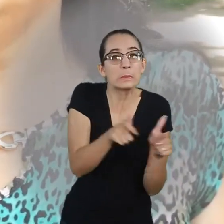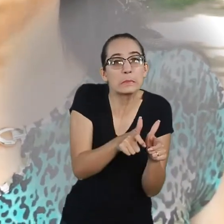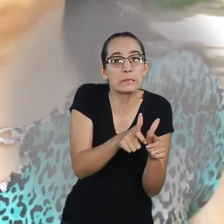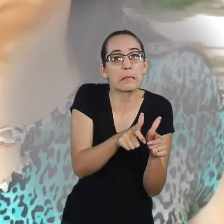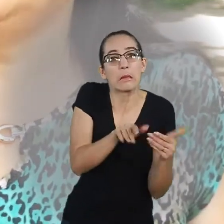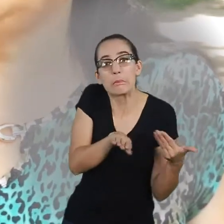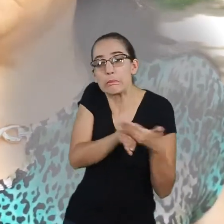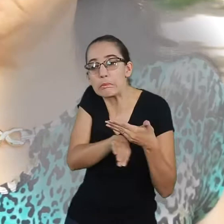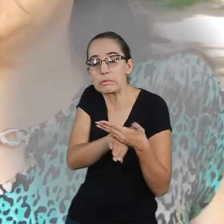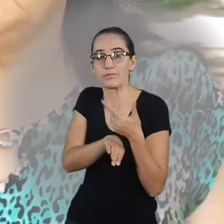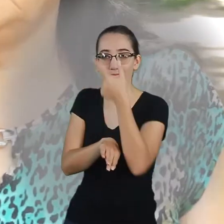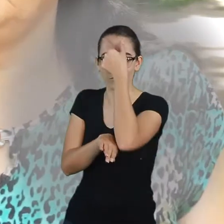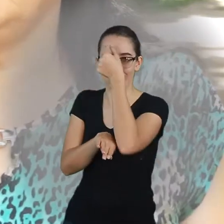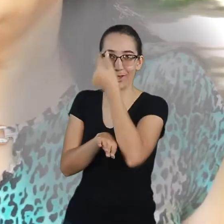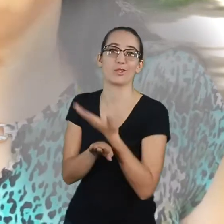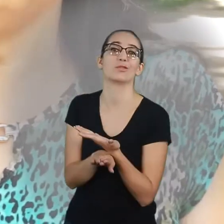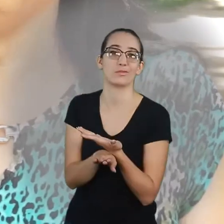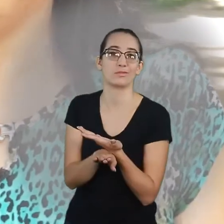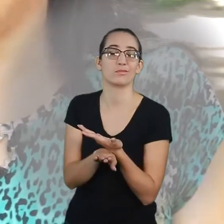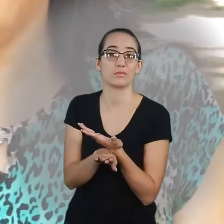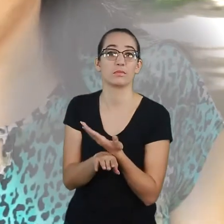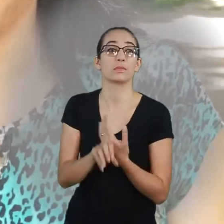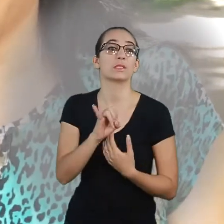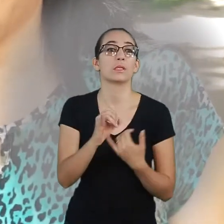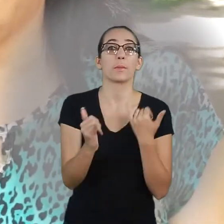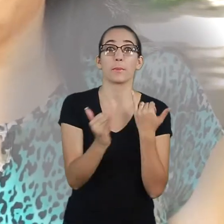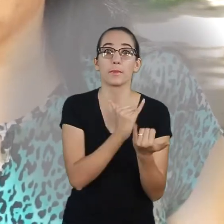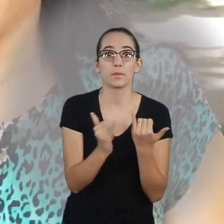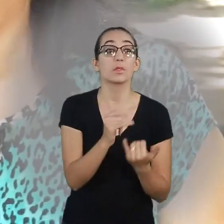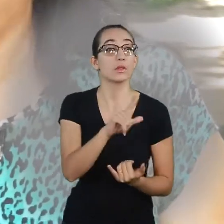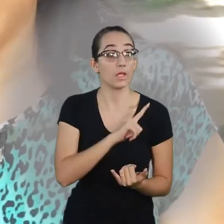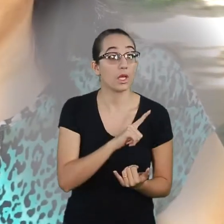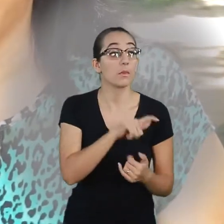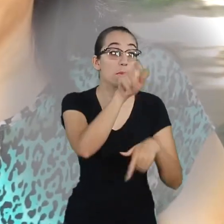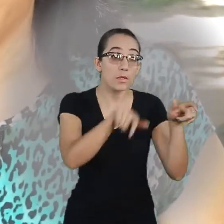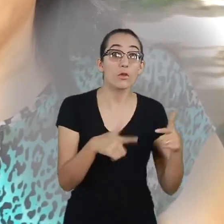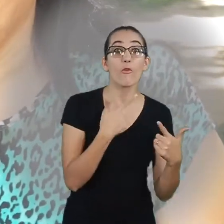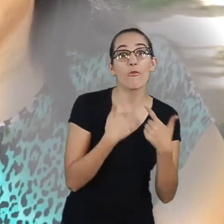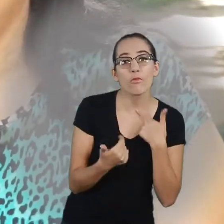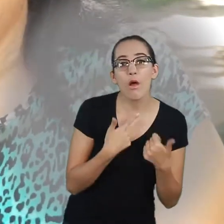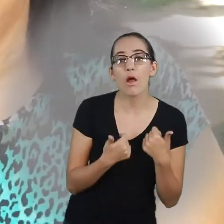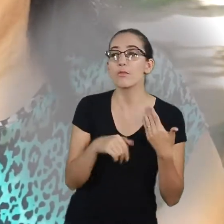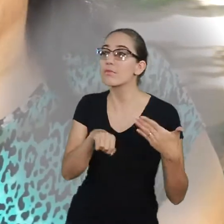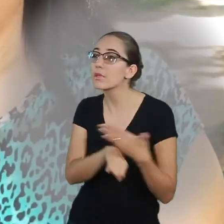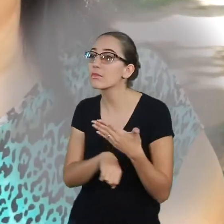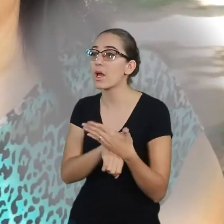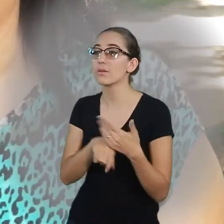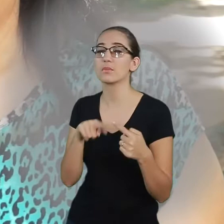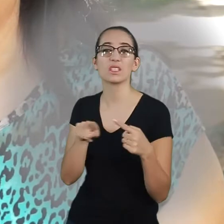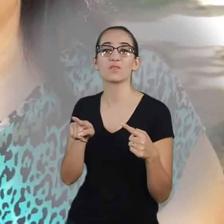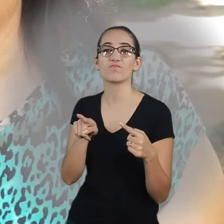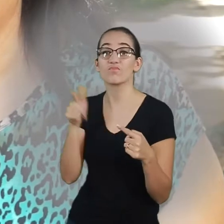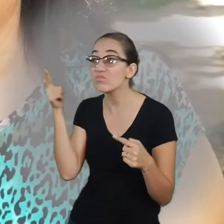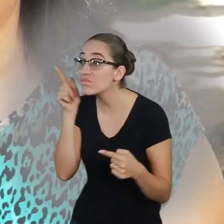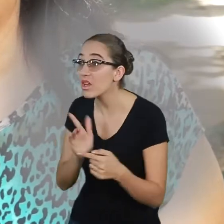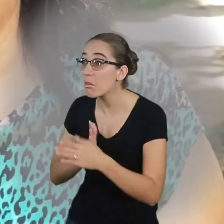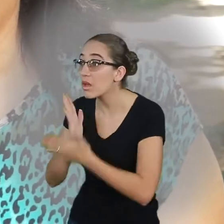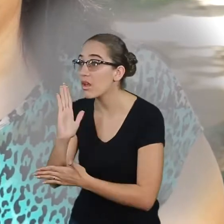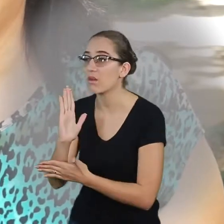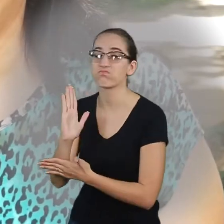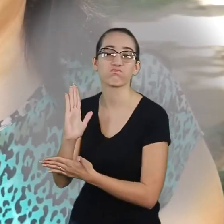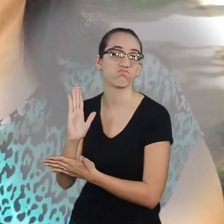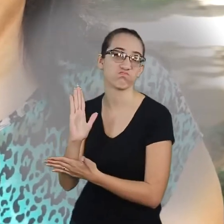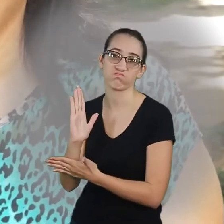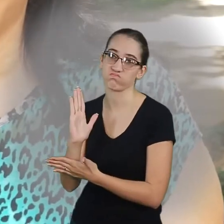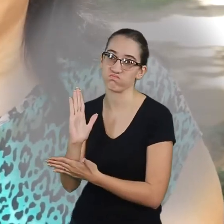universidade. Se nós tivesse mais pessoas têm desejo, têm vontade, mas não pode chegar lá. Tá?